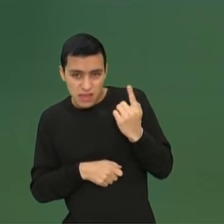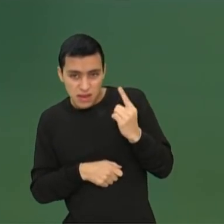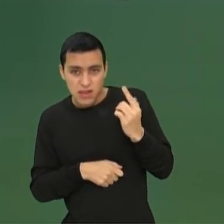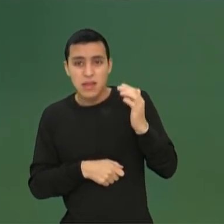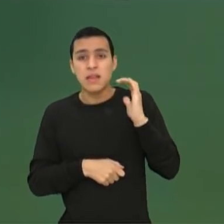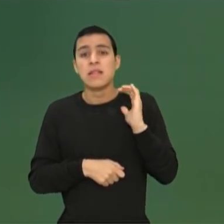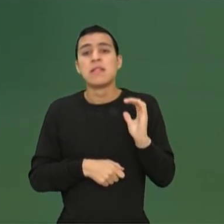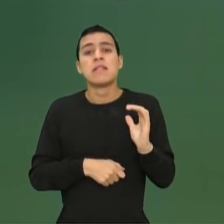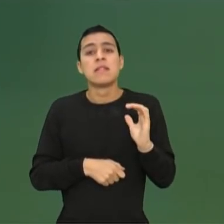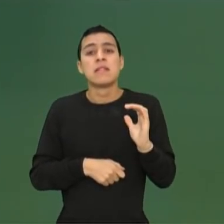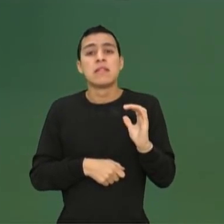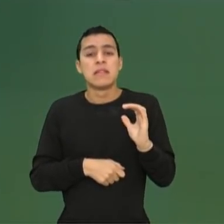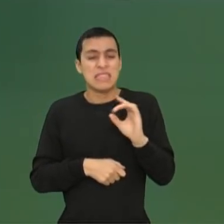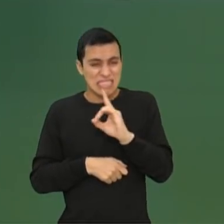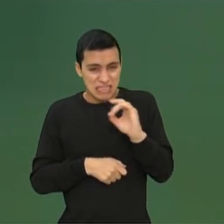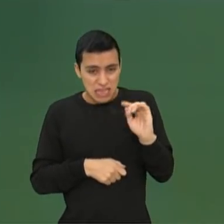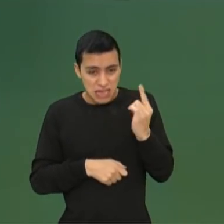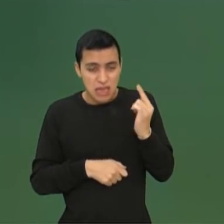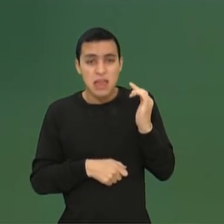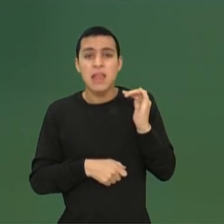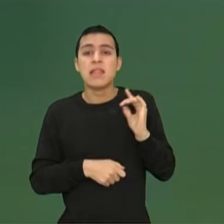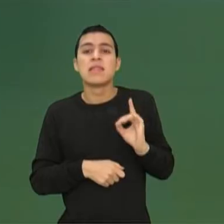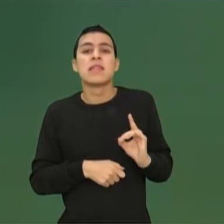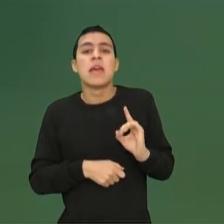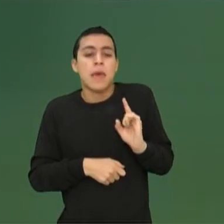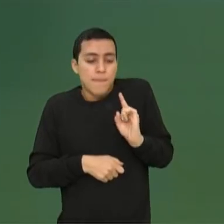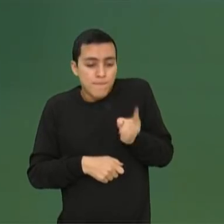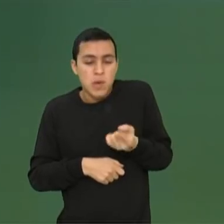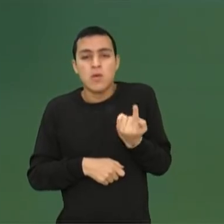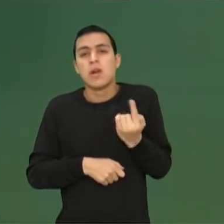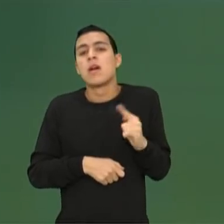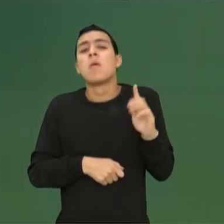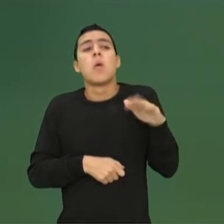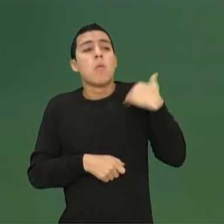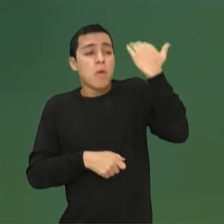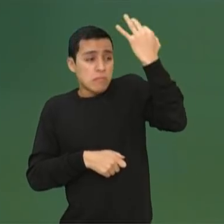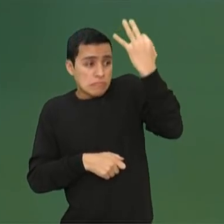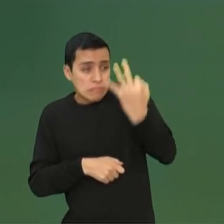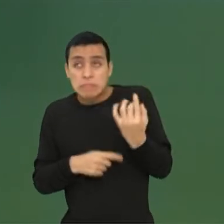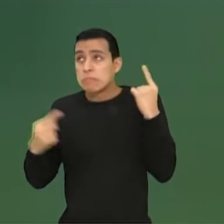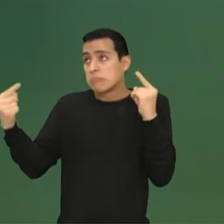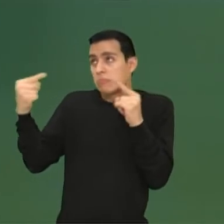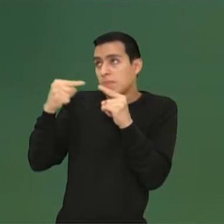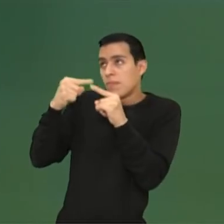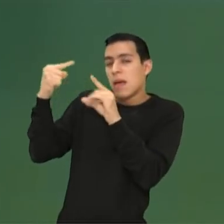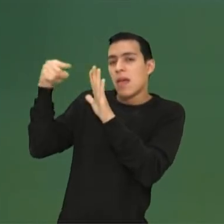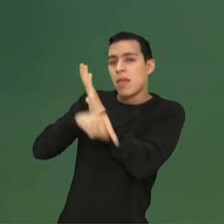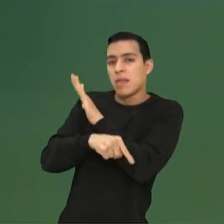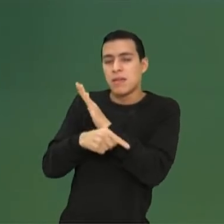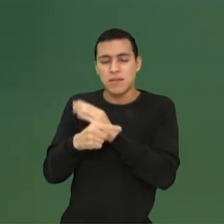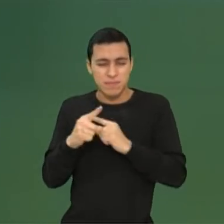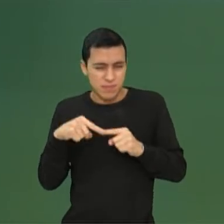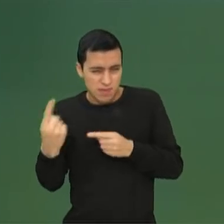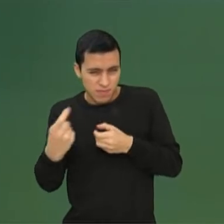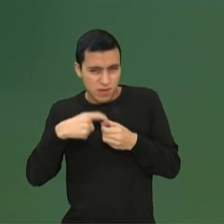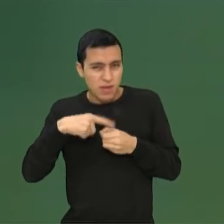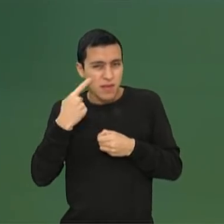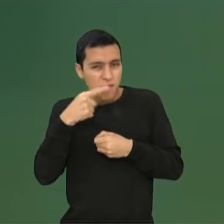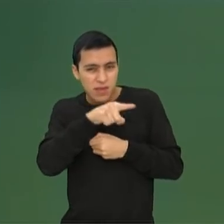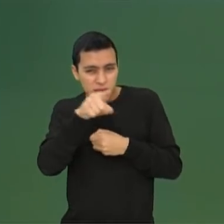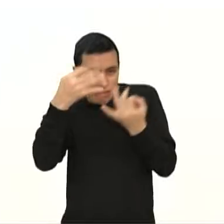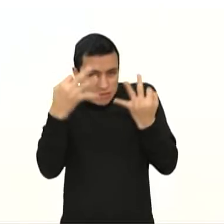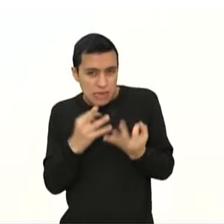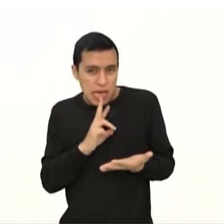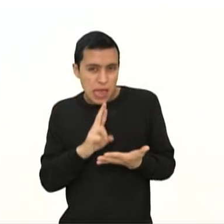gramas, letra C, 100 gramas ou letra D, 1000 gramas. Daqui a pouco eu volto e vejo que você vai estar certinho na